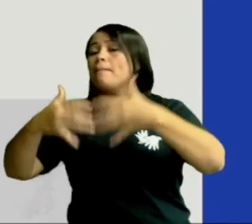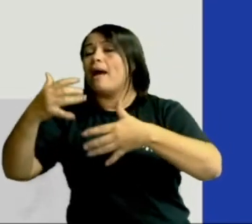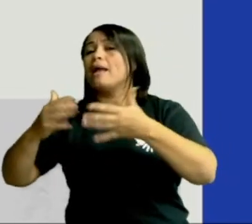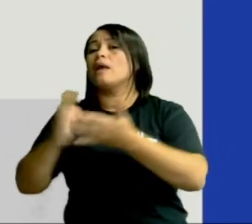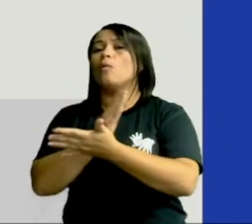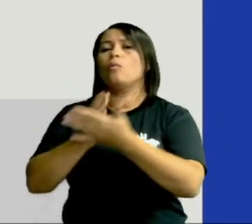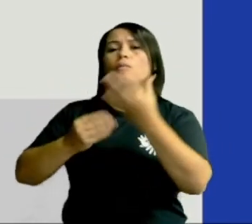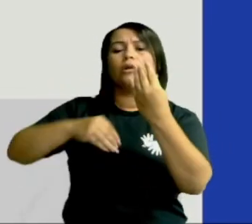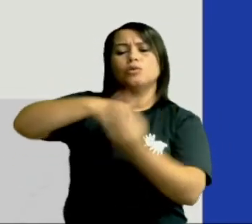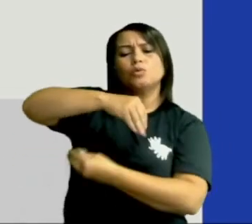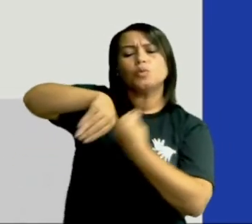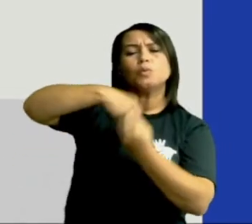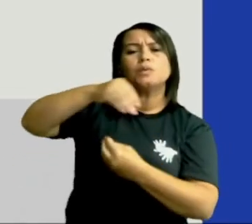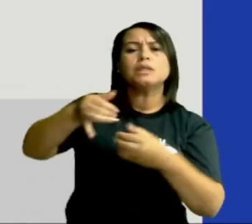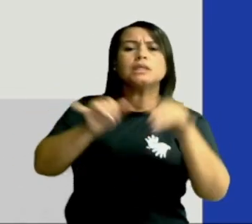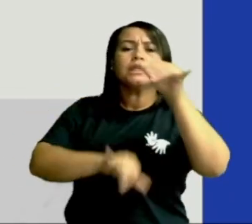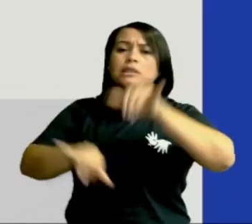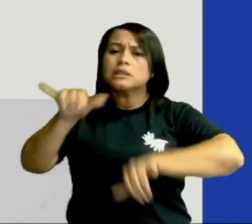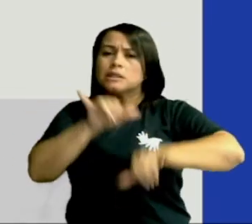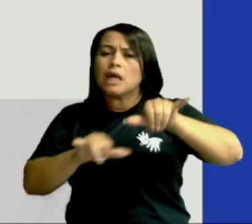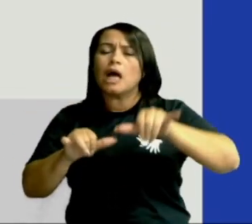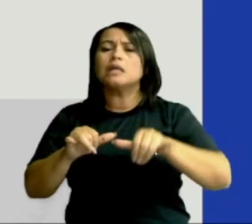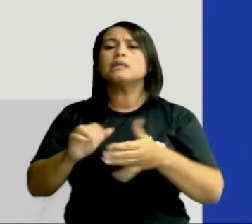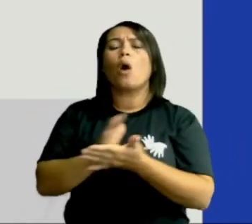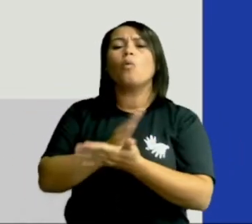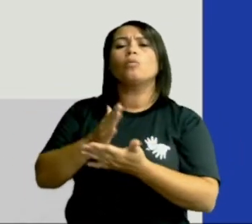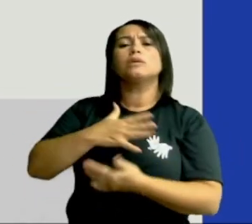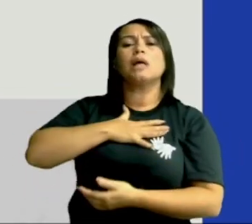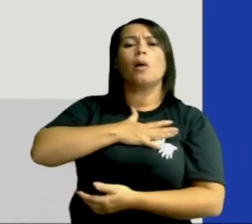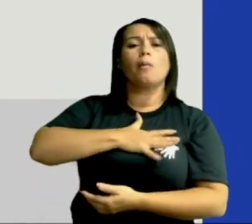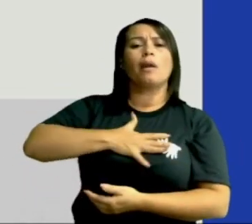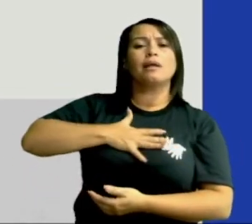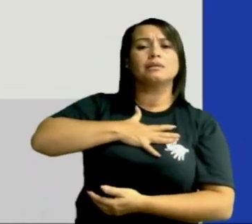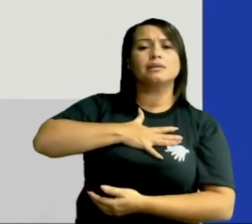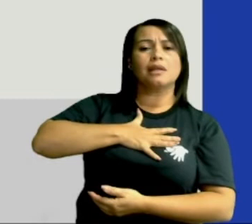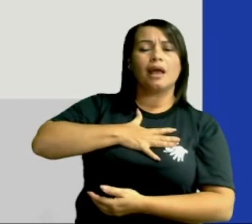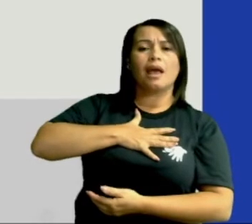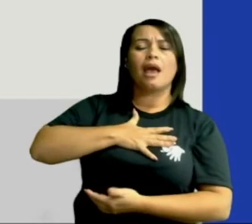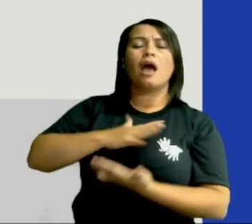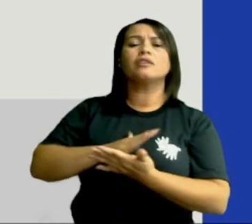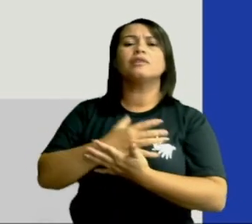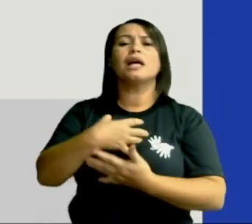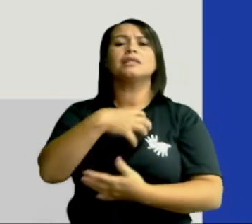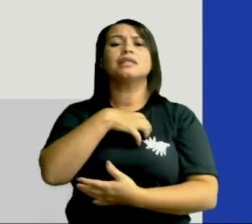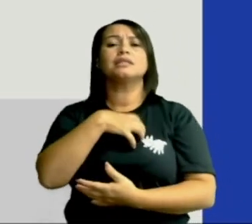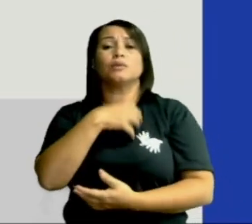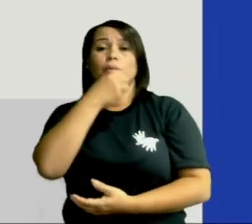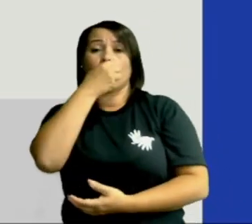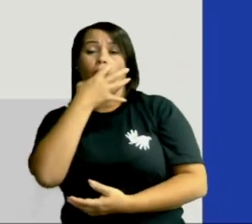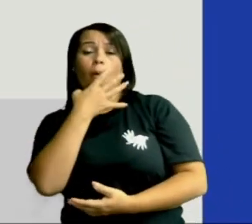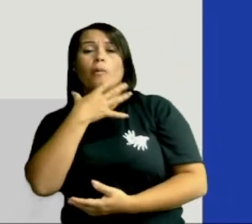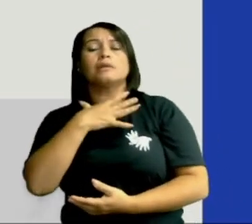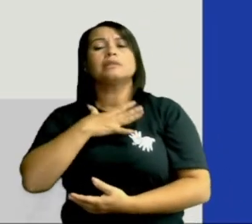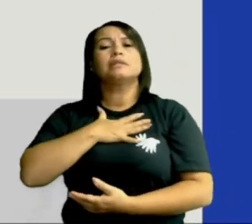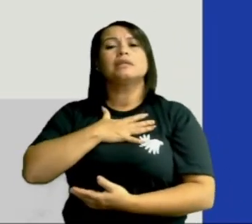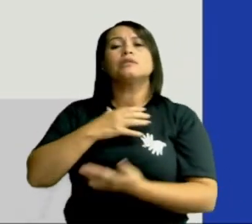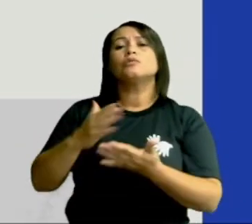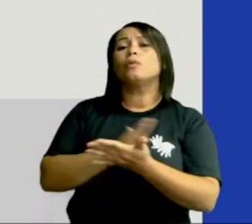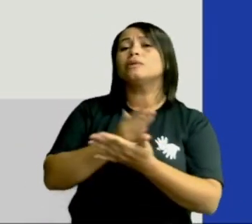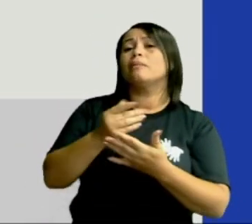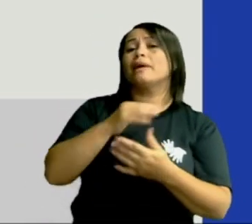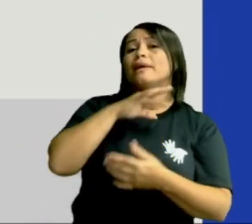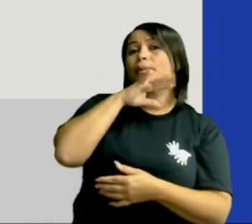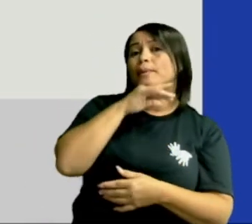determinadas substâncias que levam ao prazer, que levam a boas sensações. No